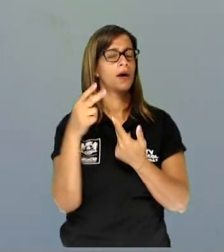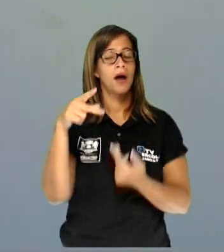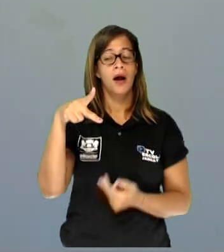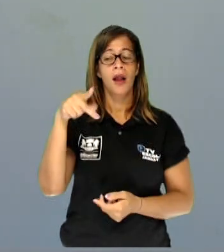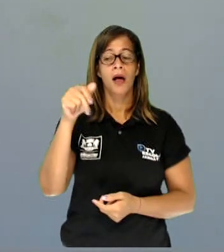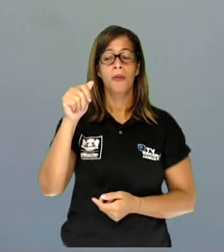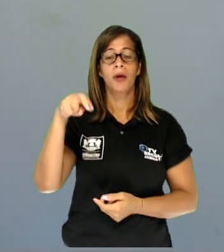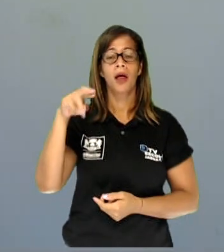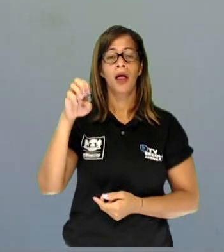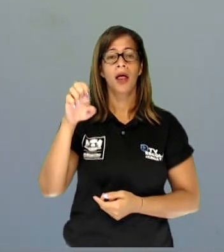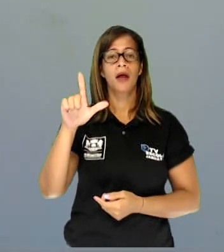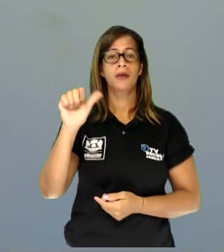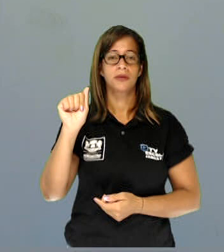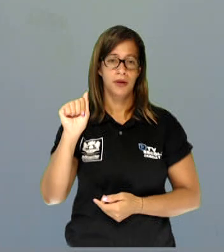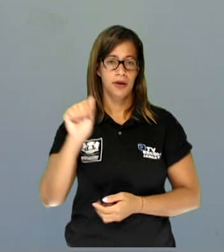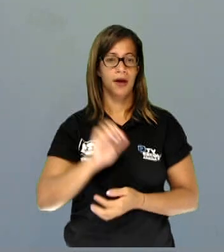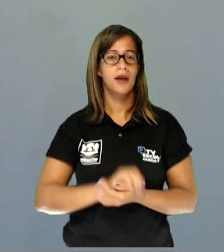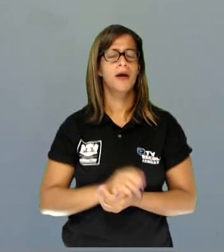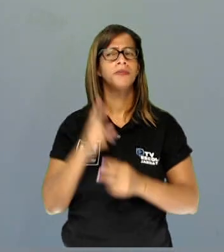Pá, pá.